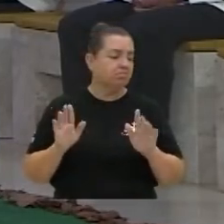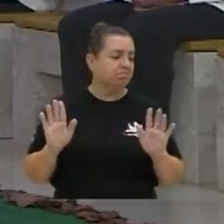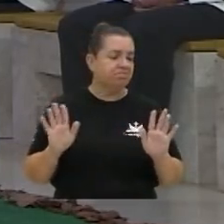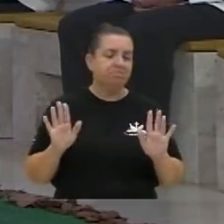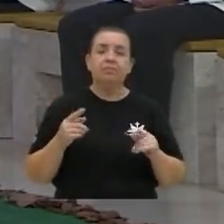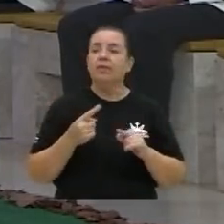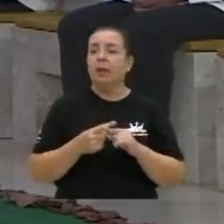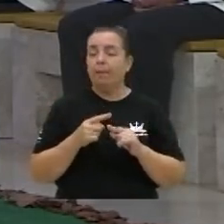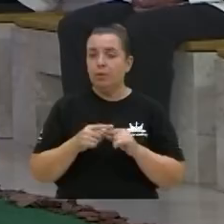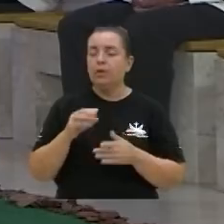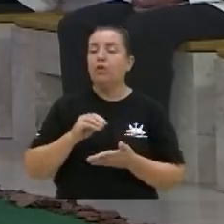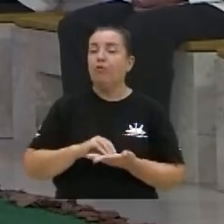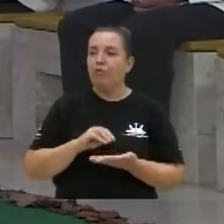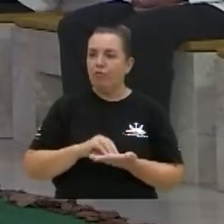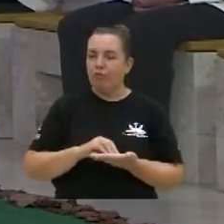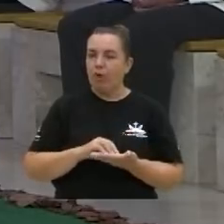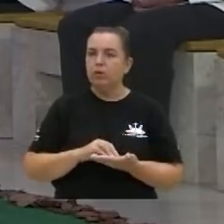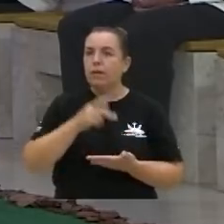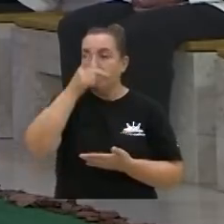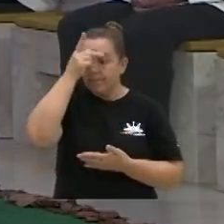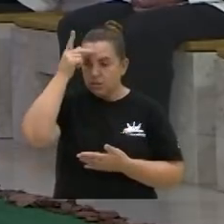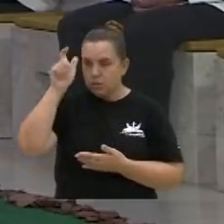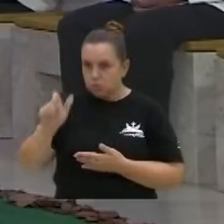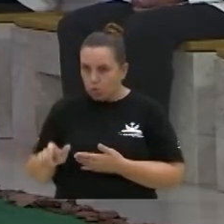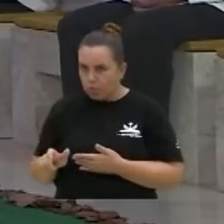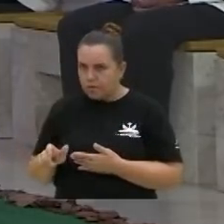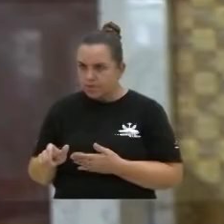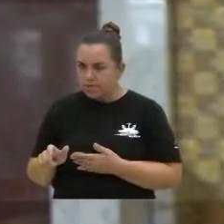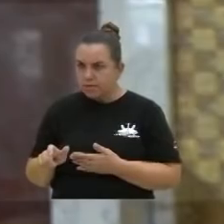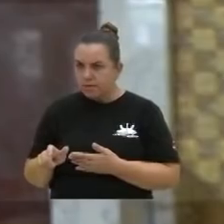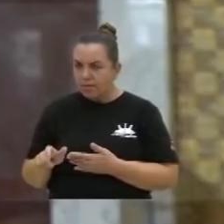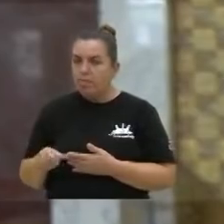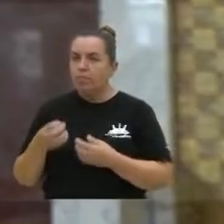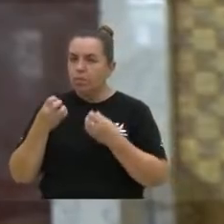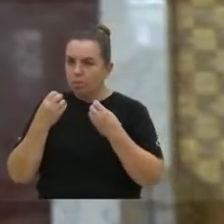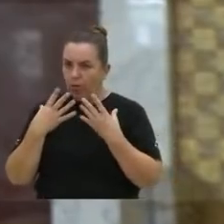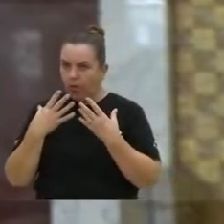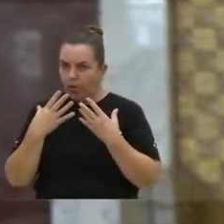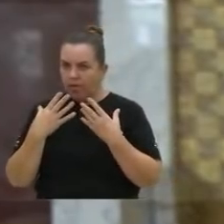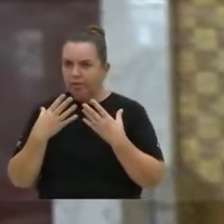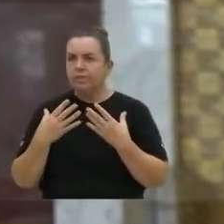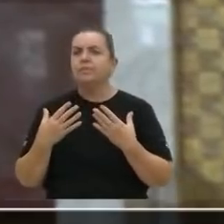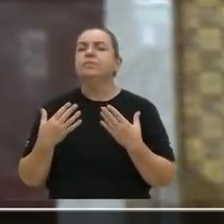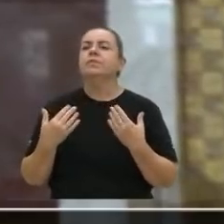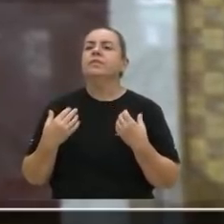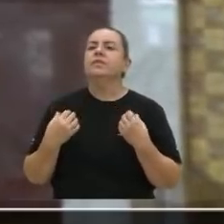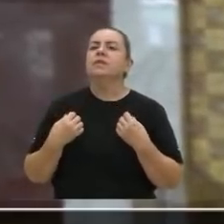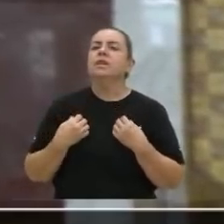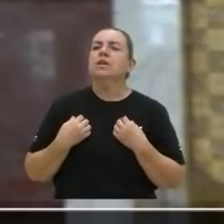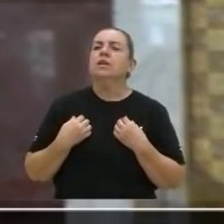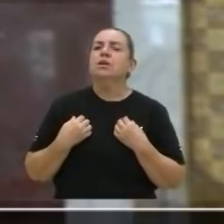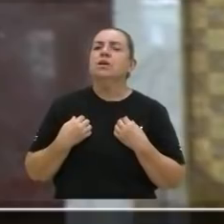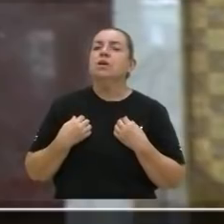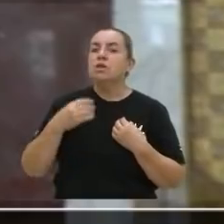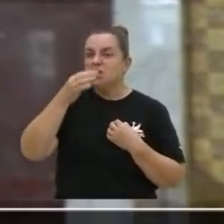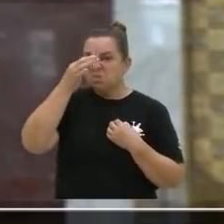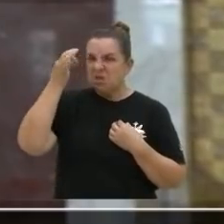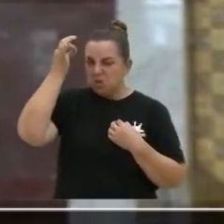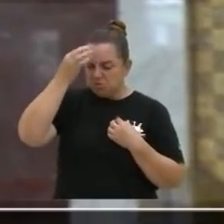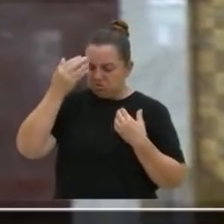é porque está faltando homens e mulheres boas, bons,